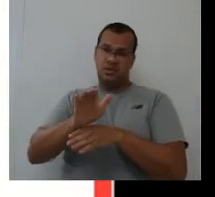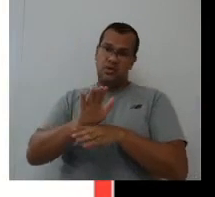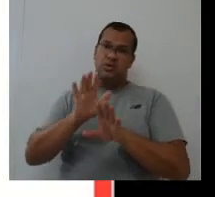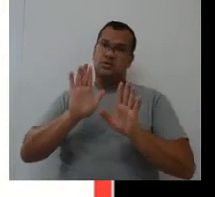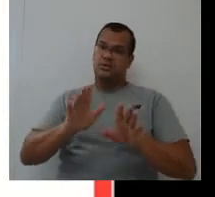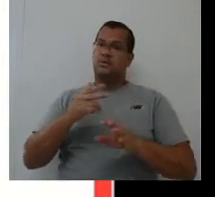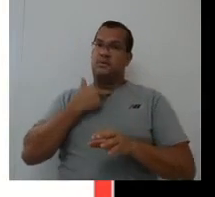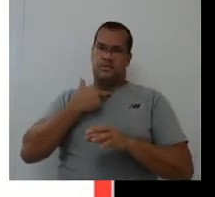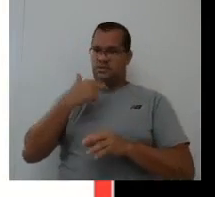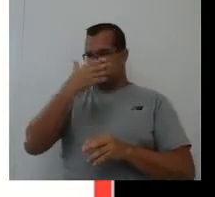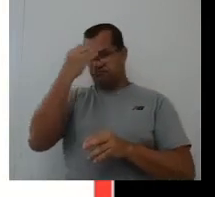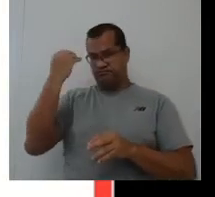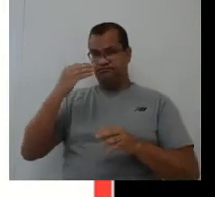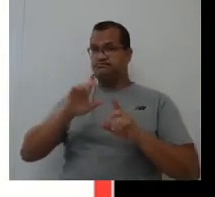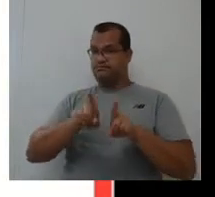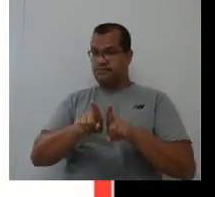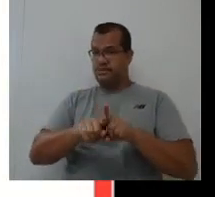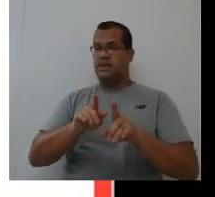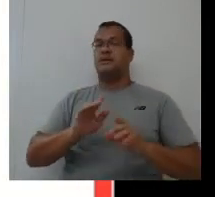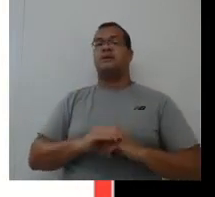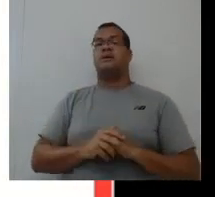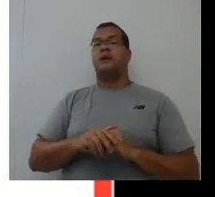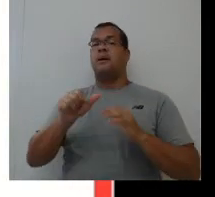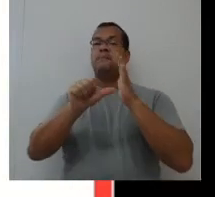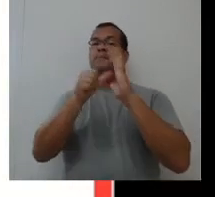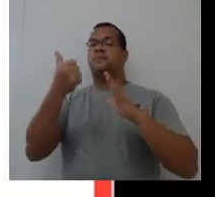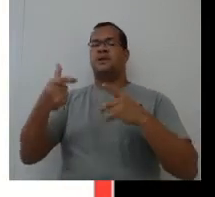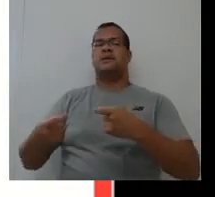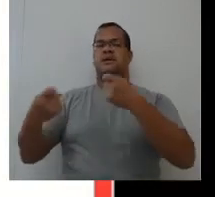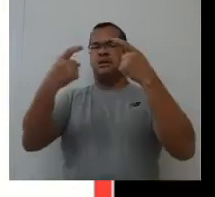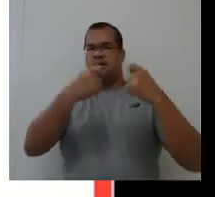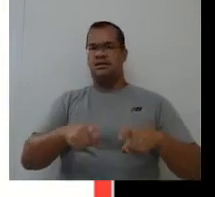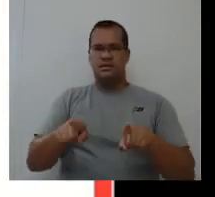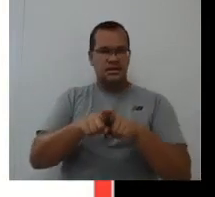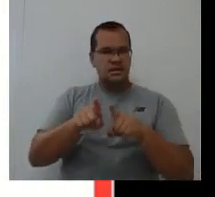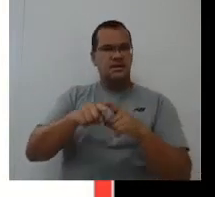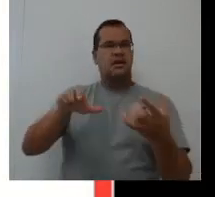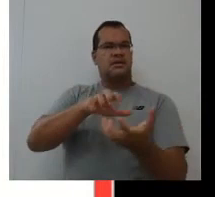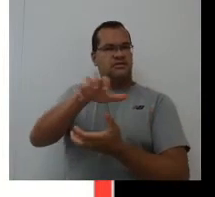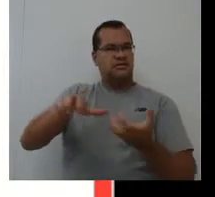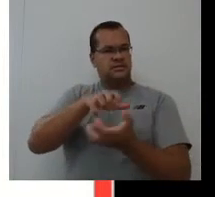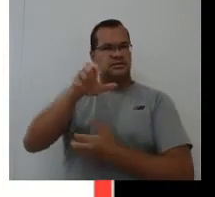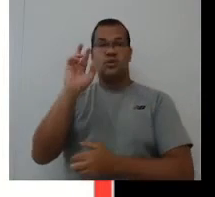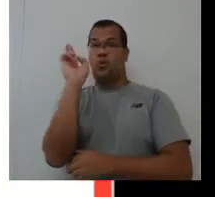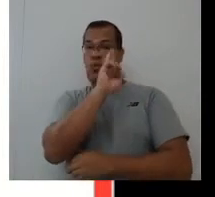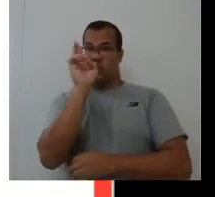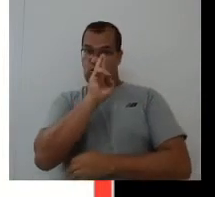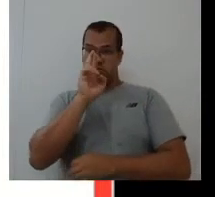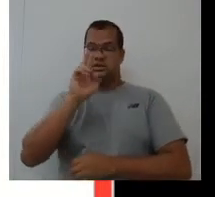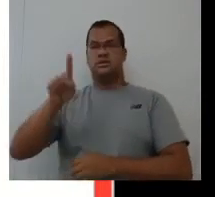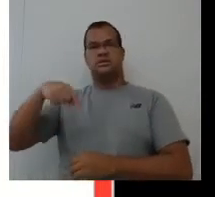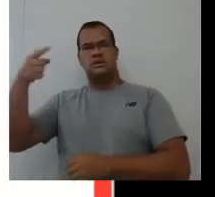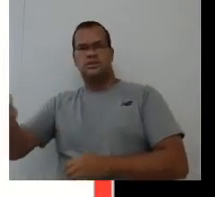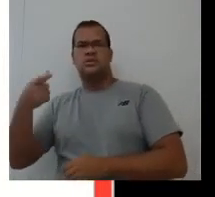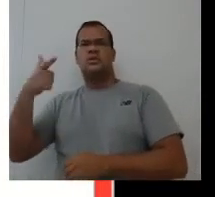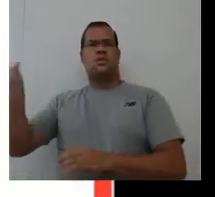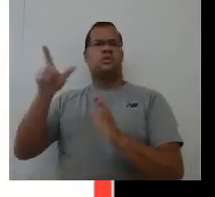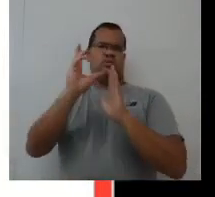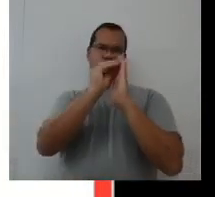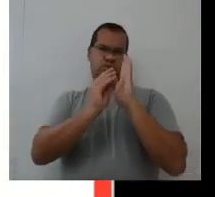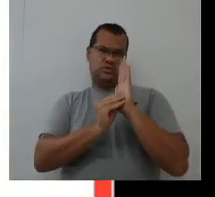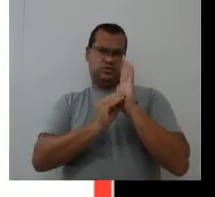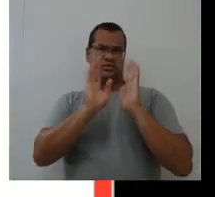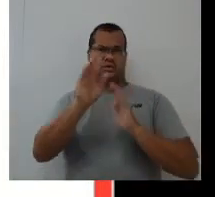esquecer também. A Primeira Guerra teve como desdobramentos a Revolução Russa, e vai mais adiante, é um outro conteúdo nosso,